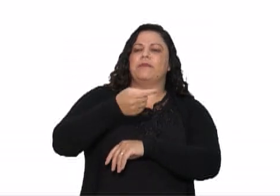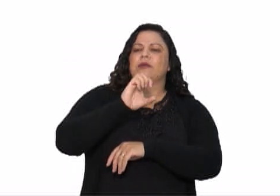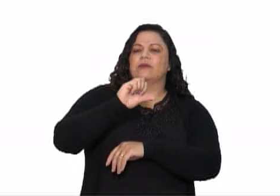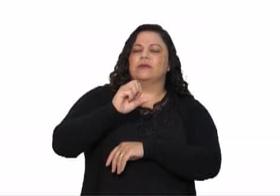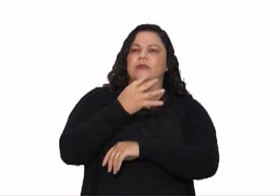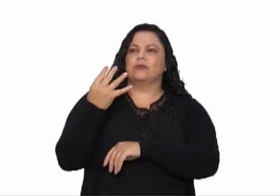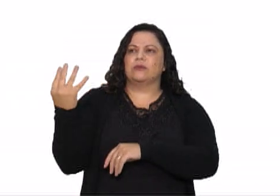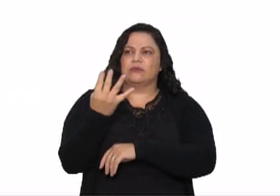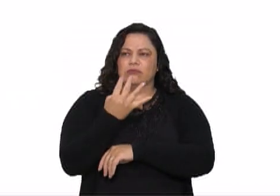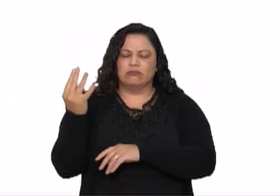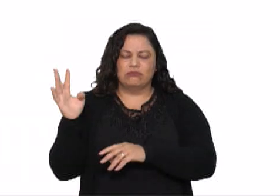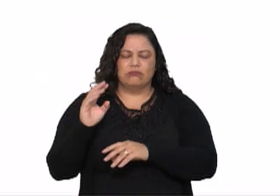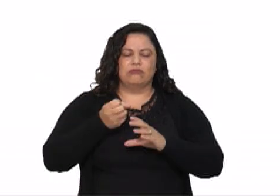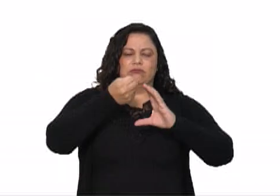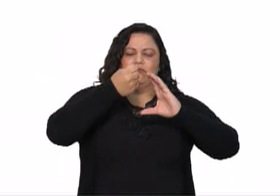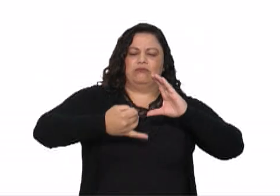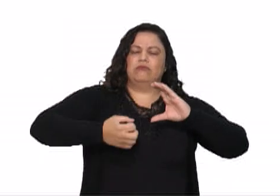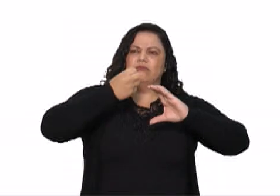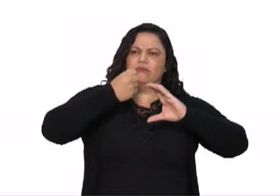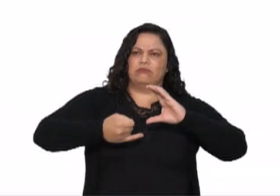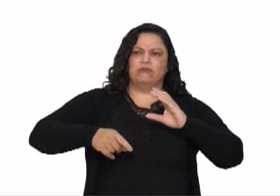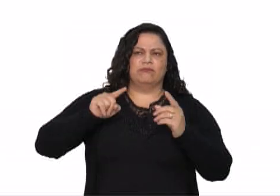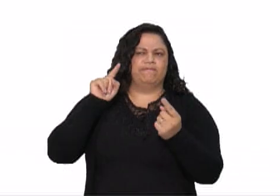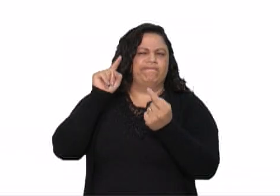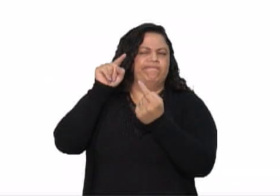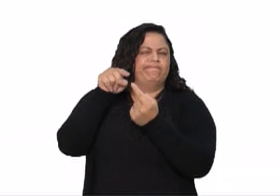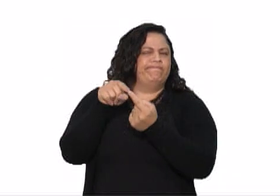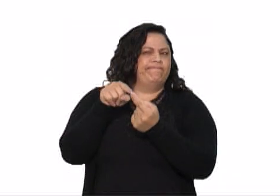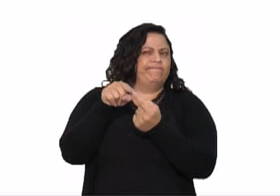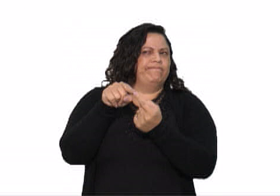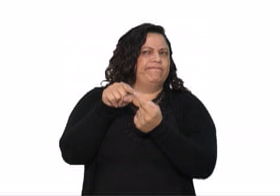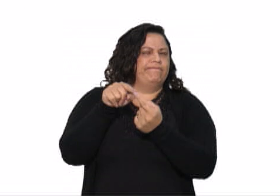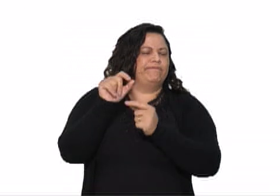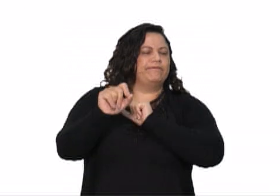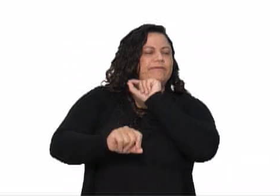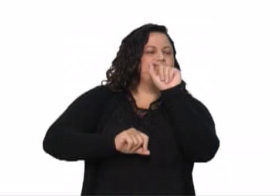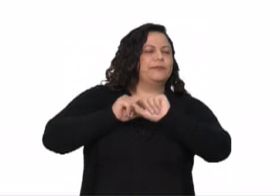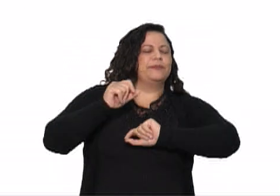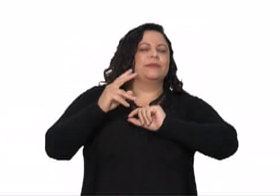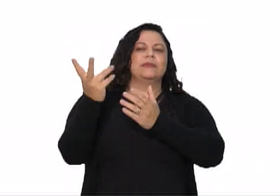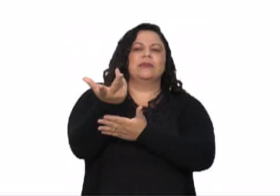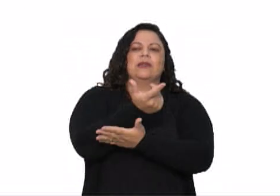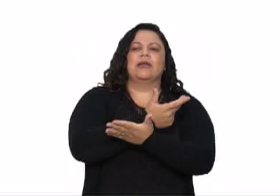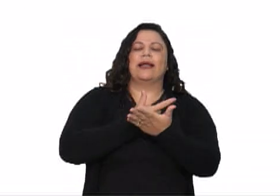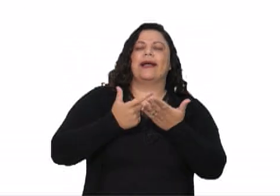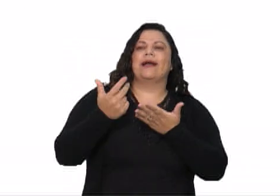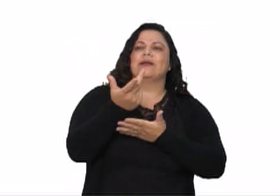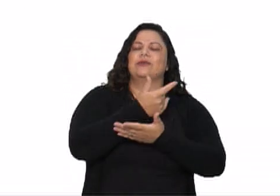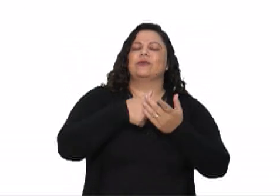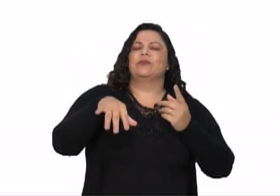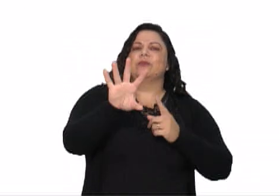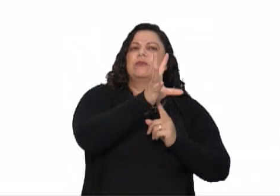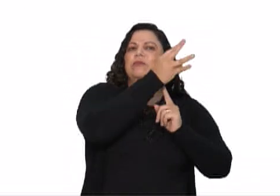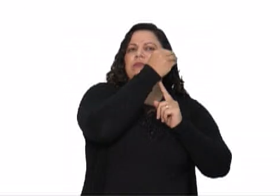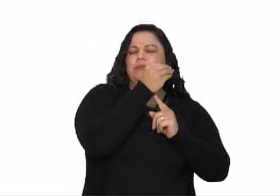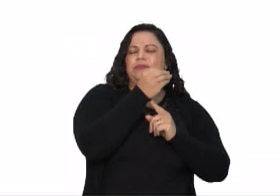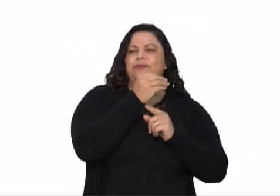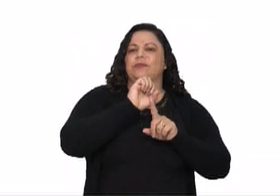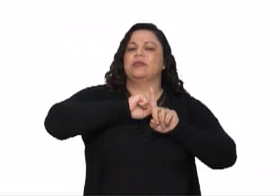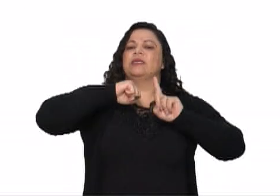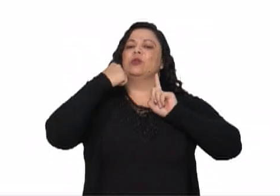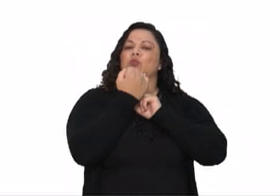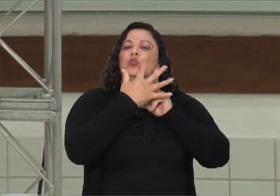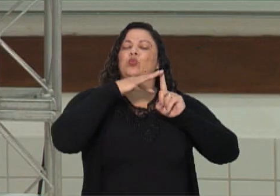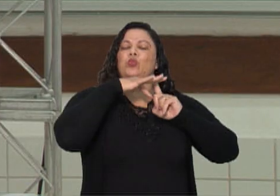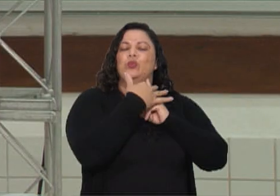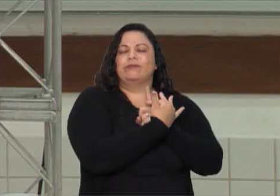característica marcante das produções artísticas do Cândido Portinari, abordagem de temas sociais.